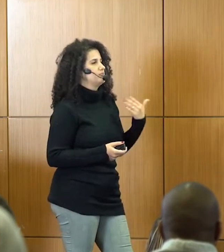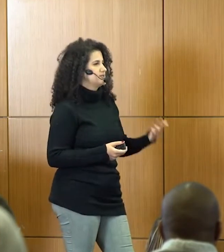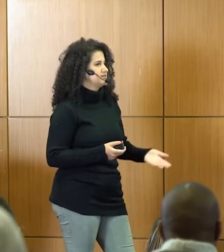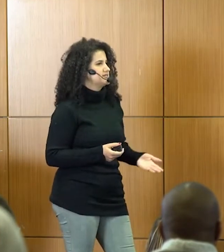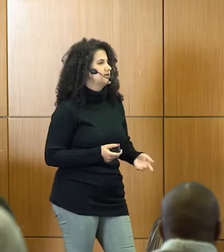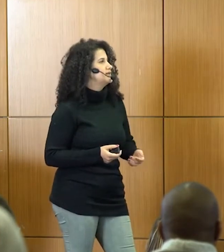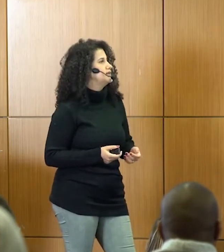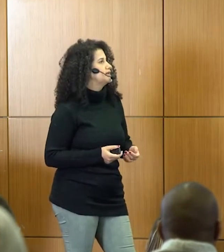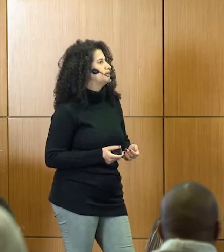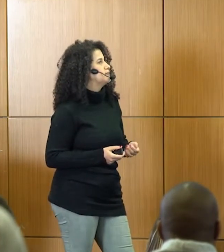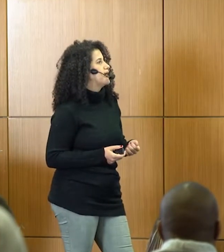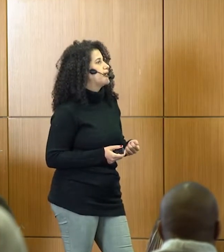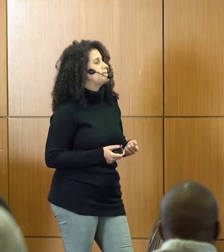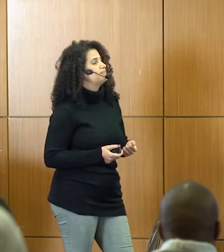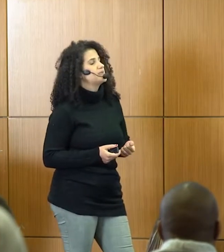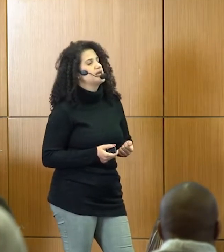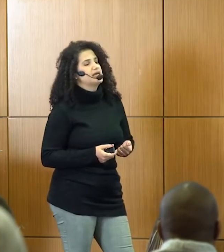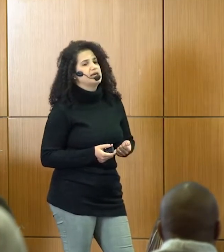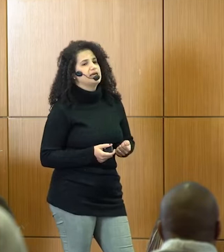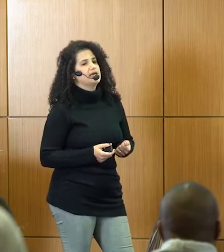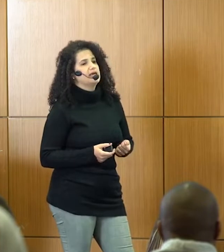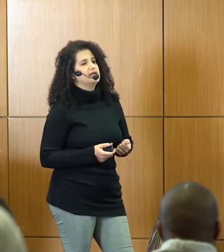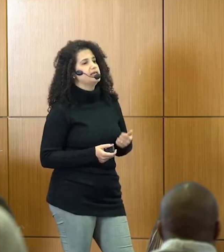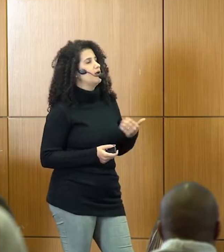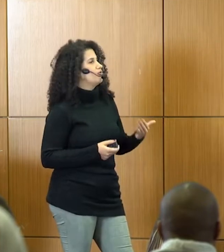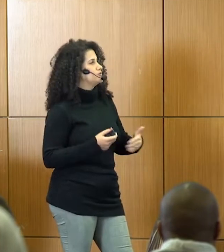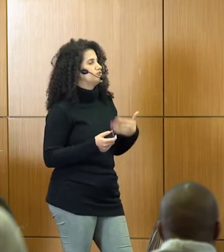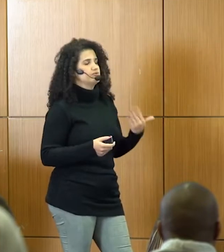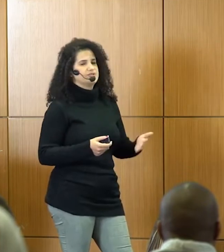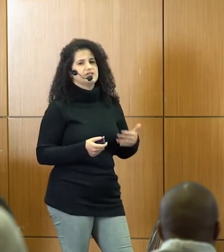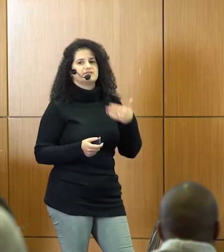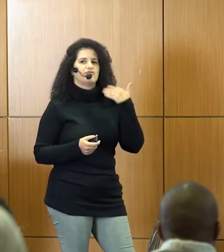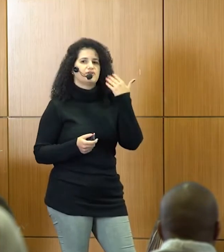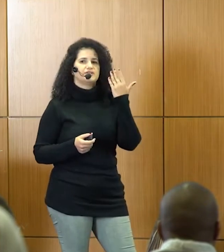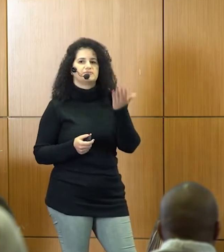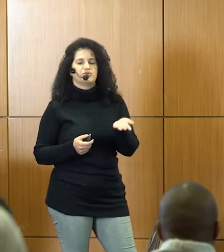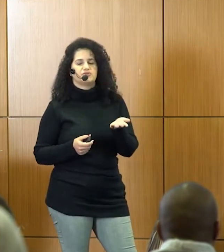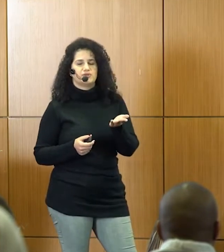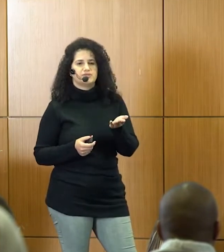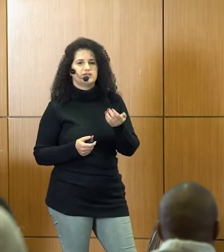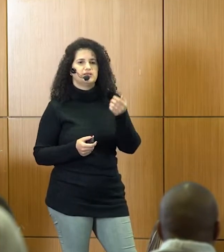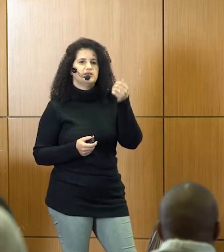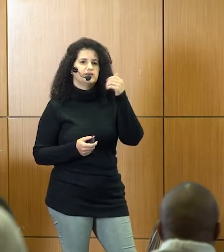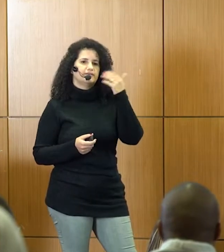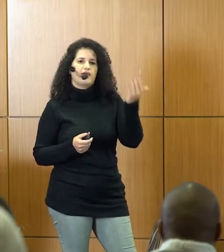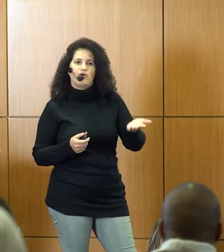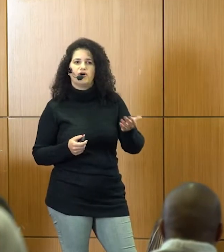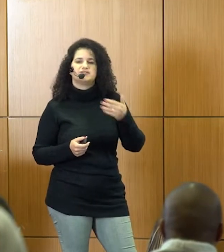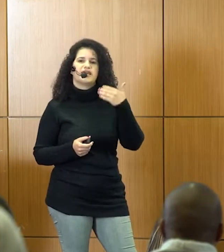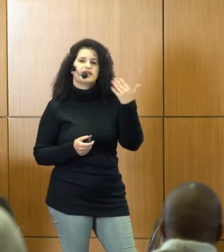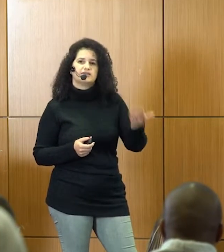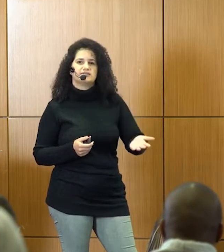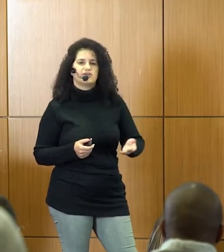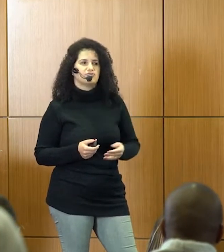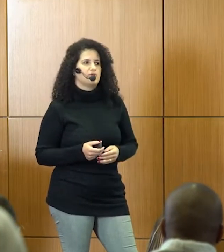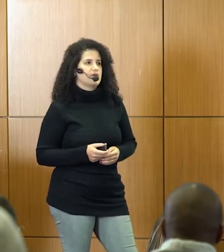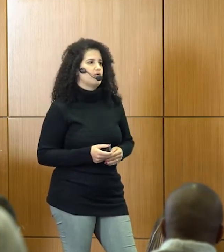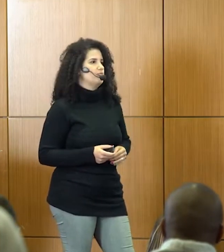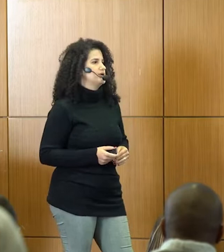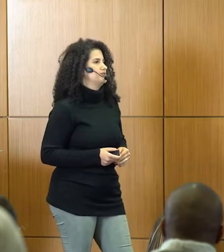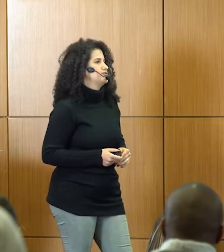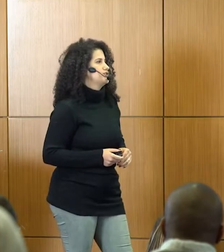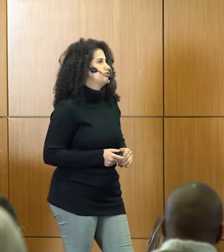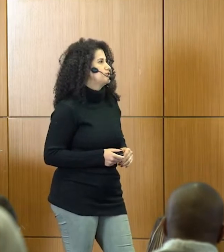e para a pesquisa clínica também. E alguns de vocês, talvez, pessoas que... TOs, né, e que estejam